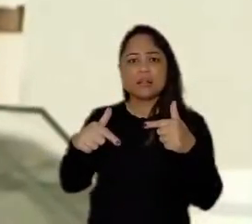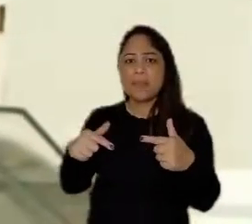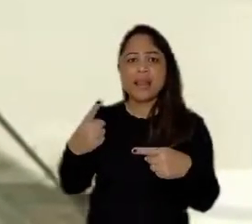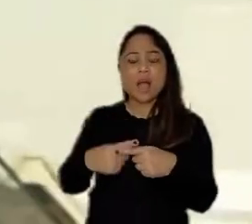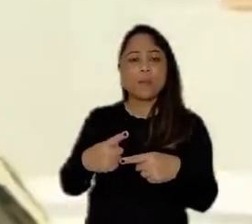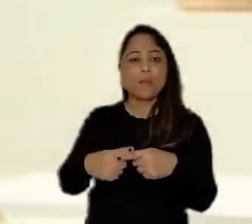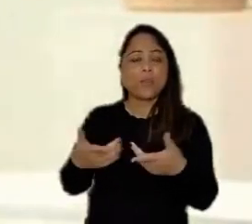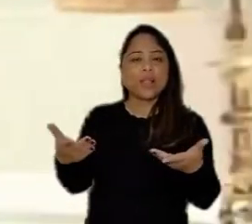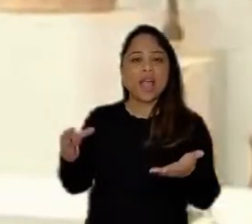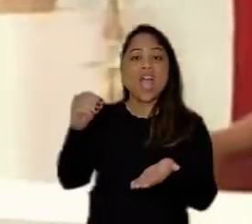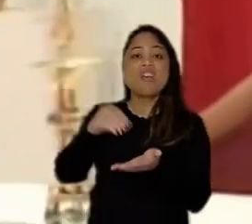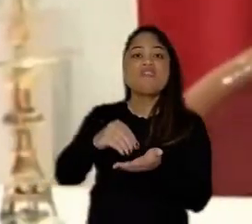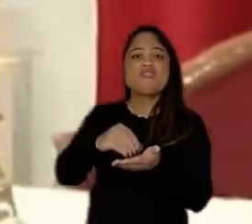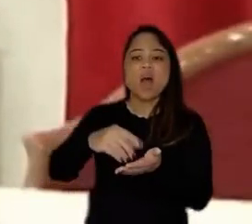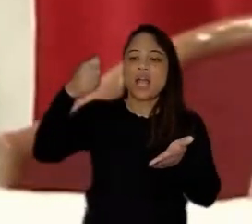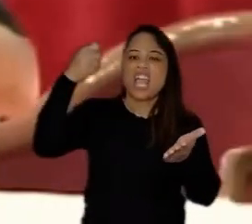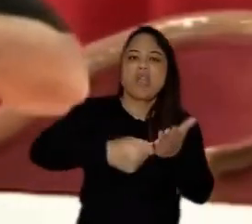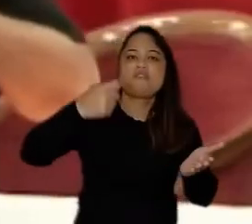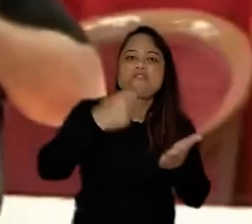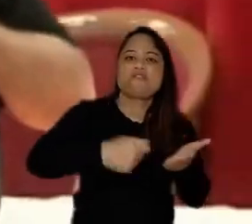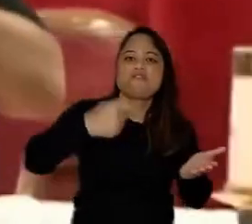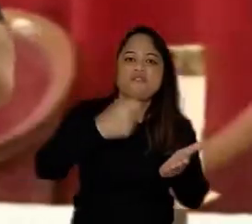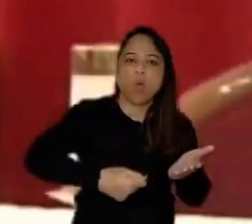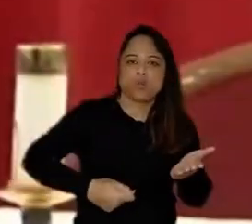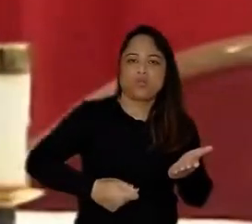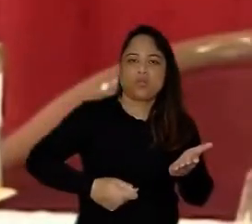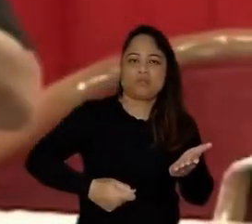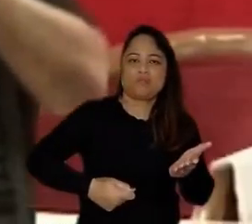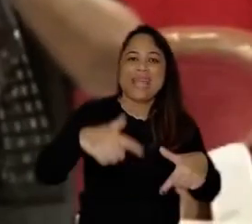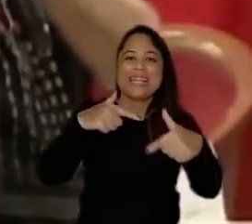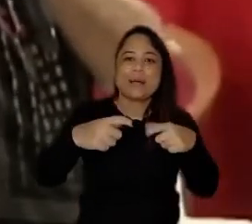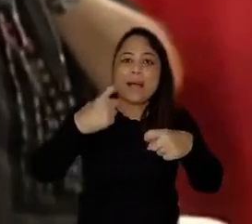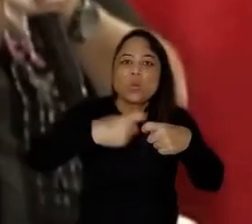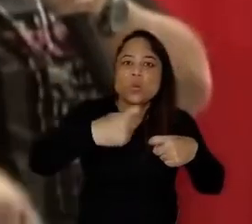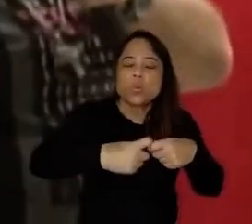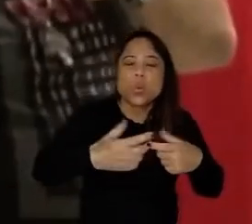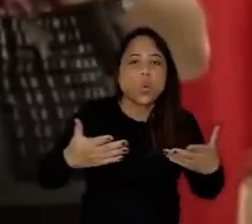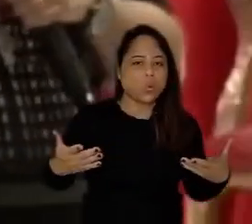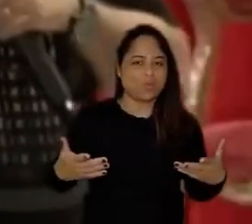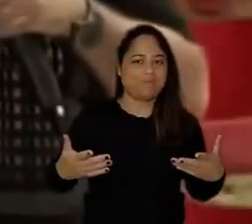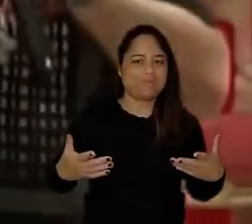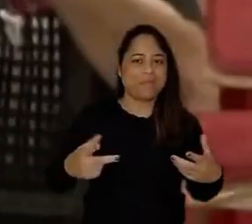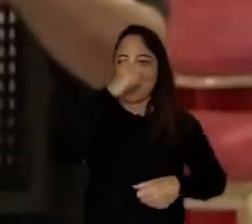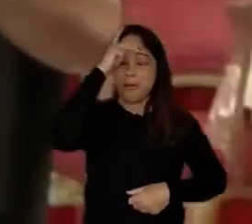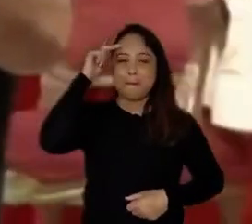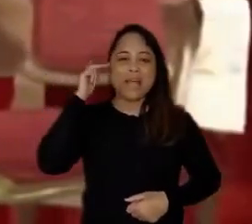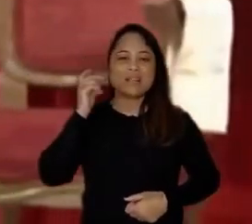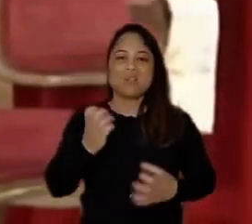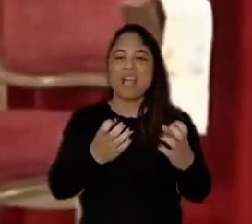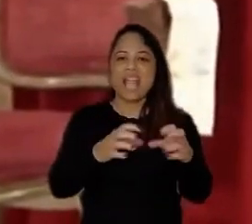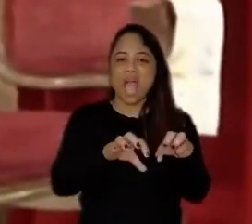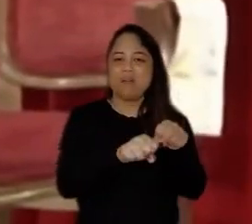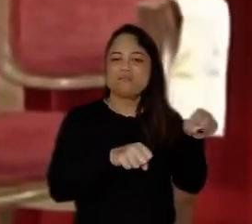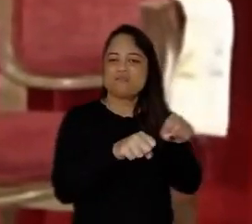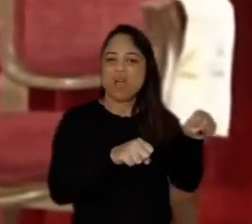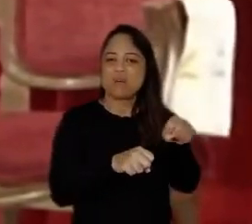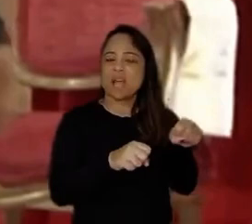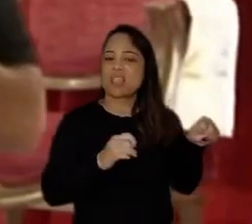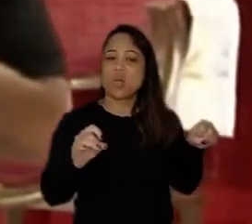Porque falta esforço. Porque você quer trabalhar só na sua área, e às vezes na sua área não